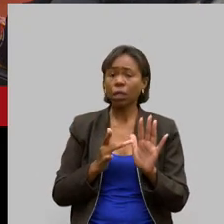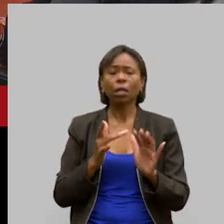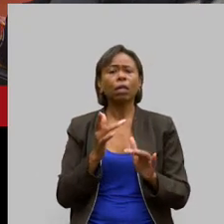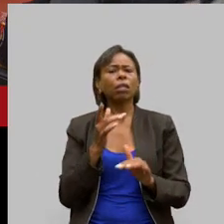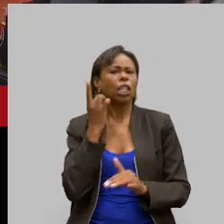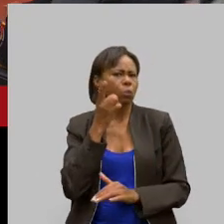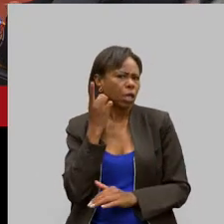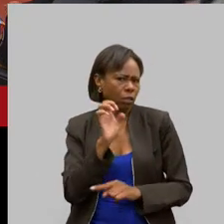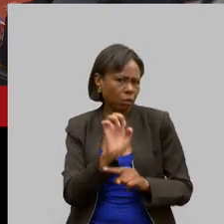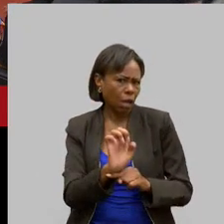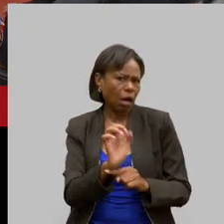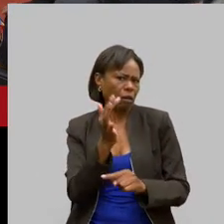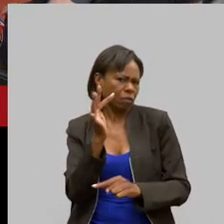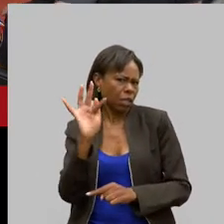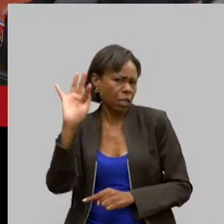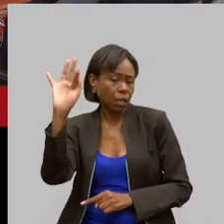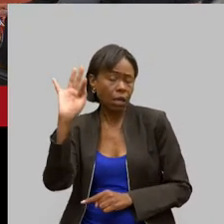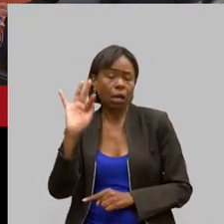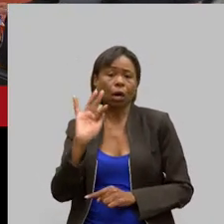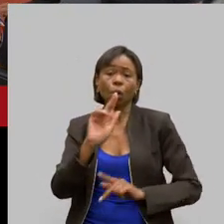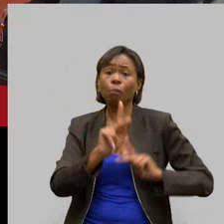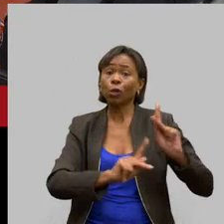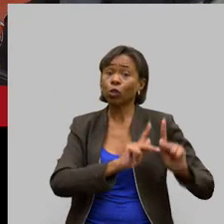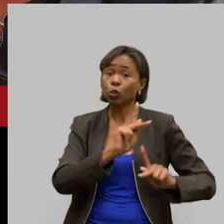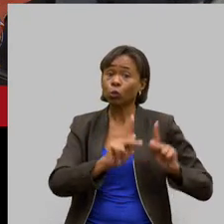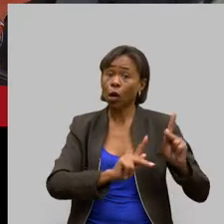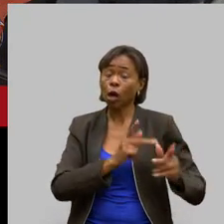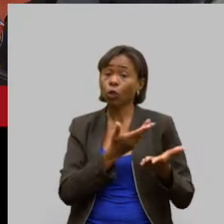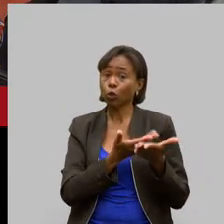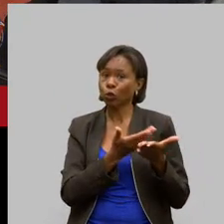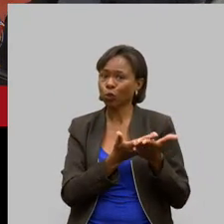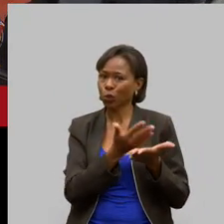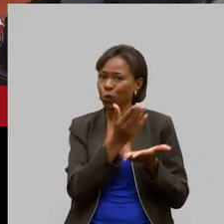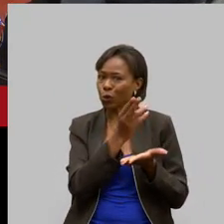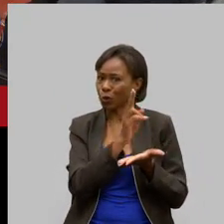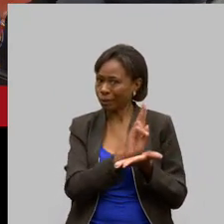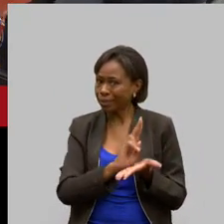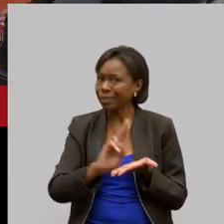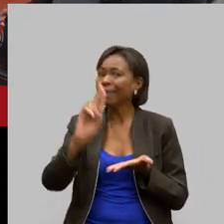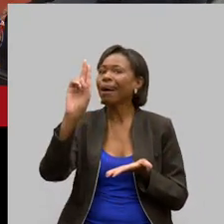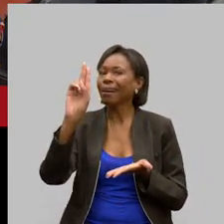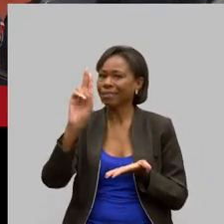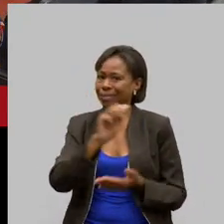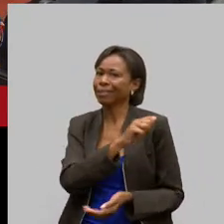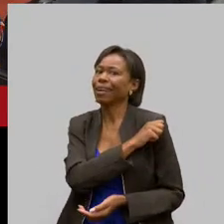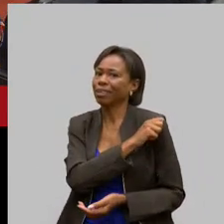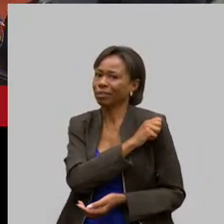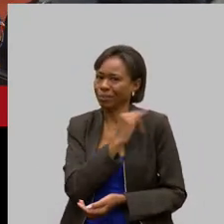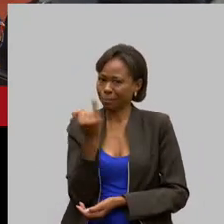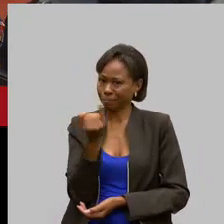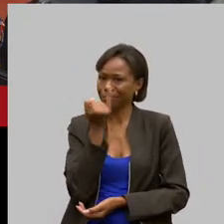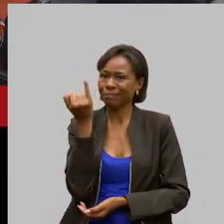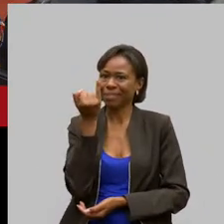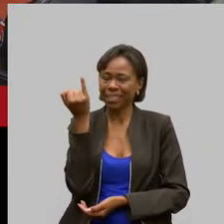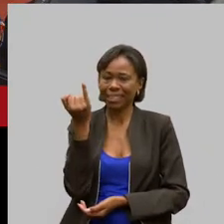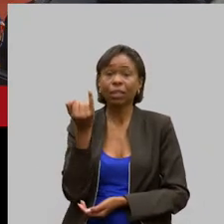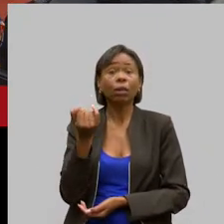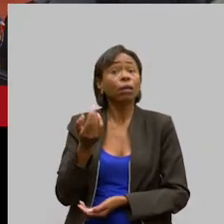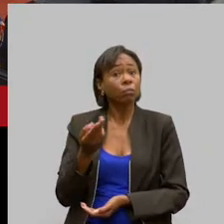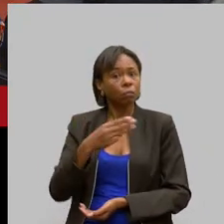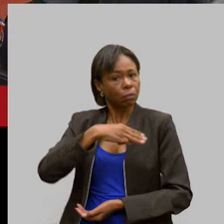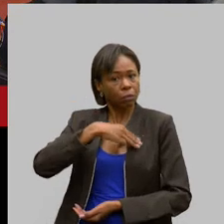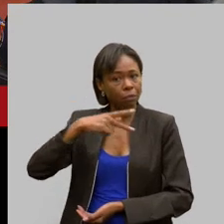o professores universitários tão importante na vida da gente e eh ao Ministério